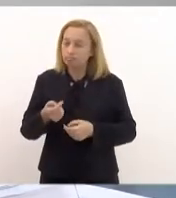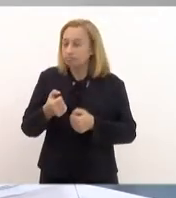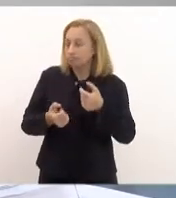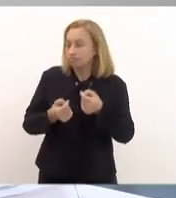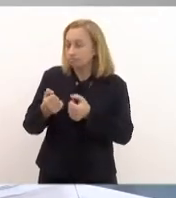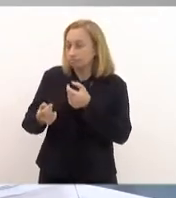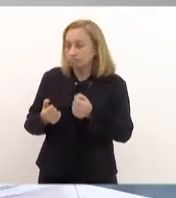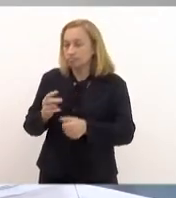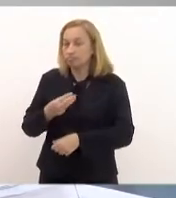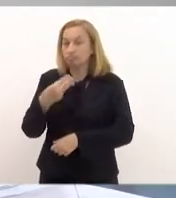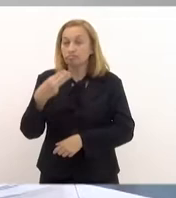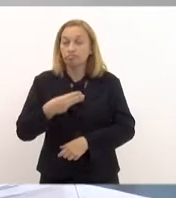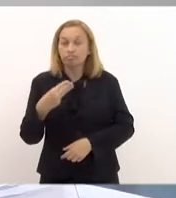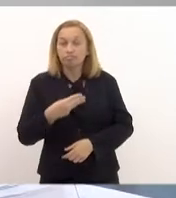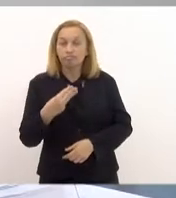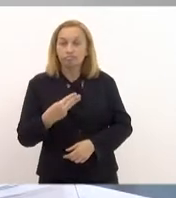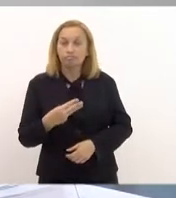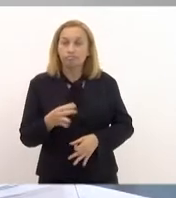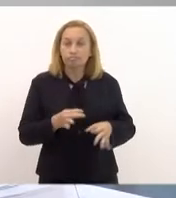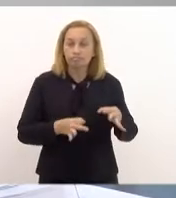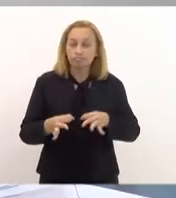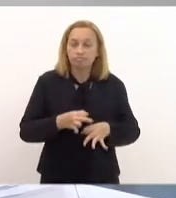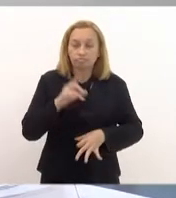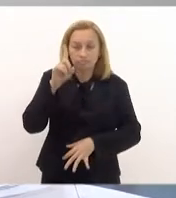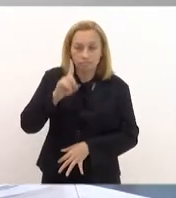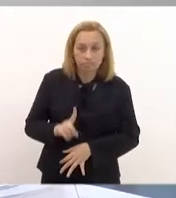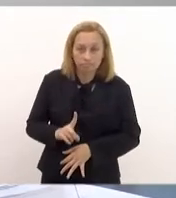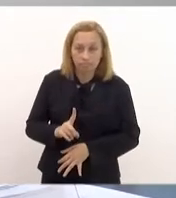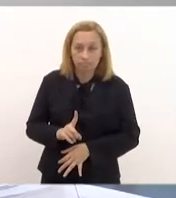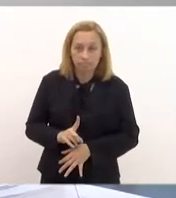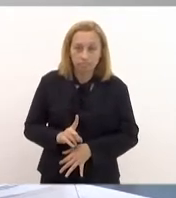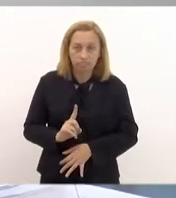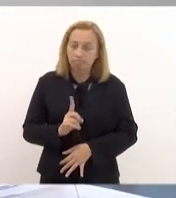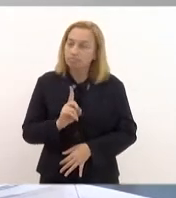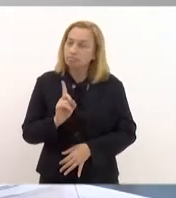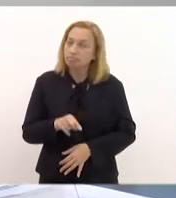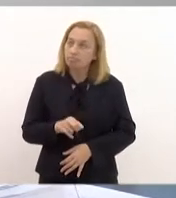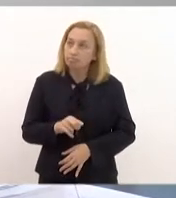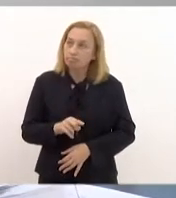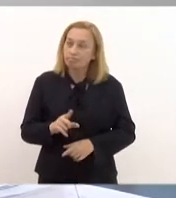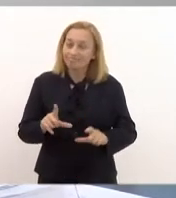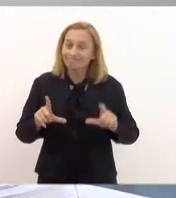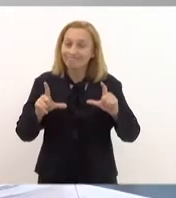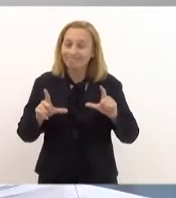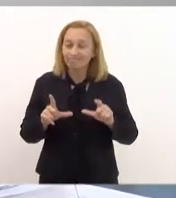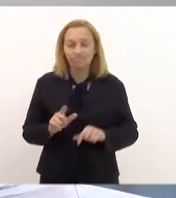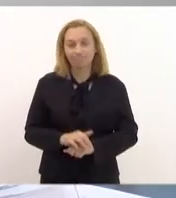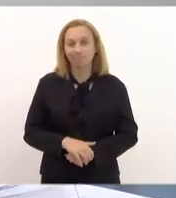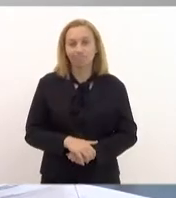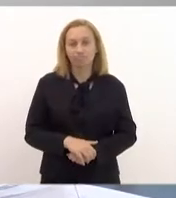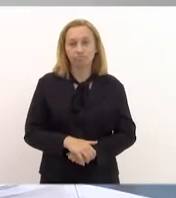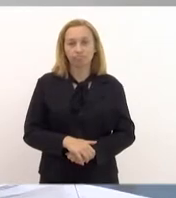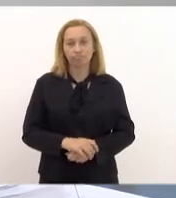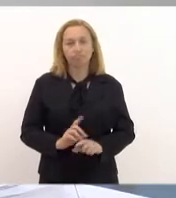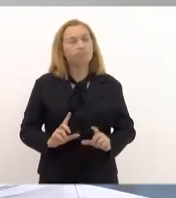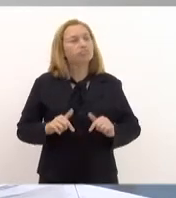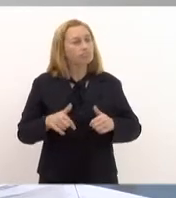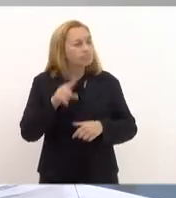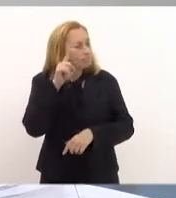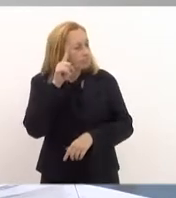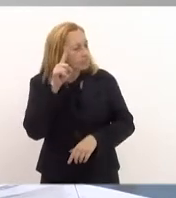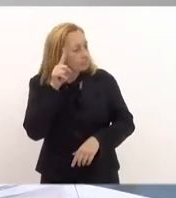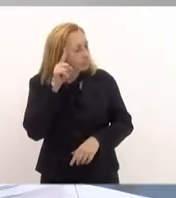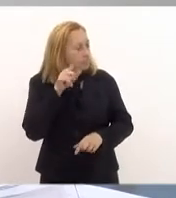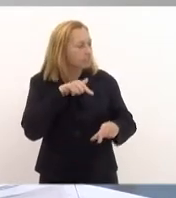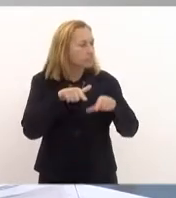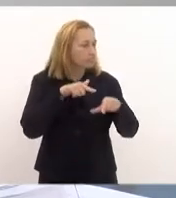questão, plano diretor não é estático, plano diretor é dinâmico. Os municípios